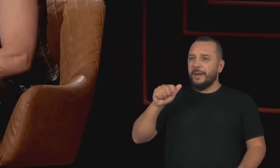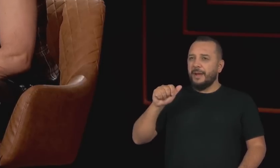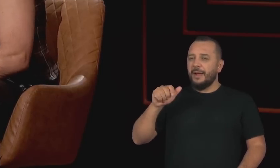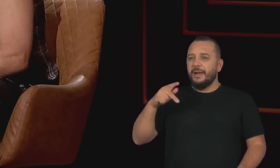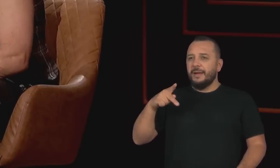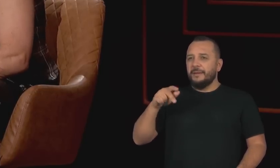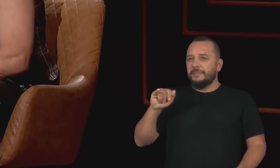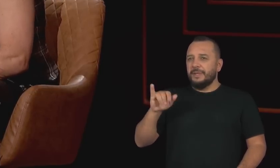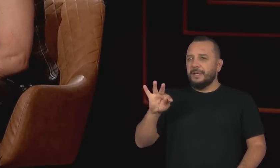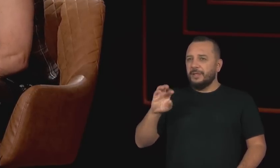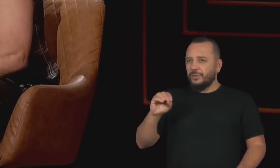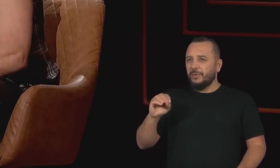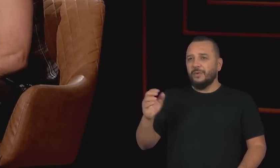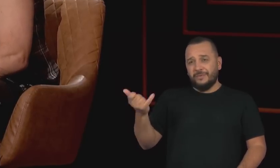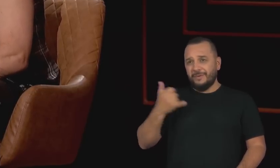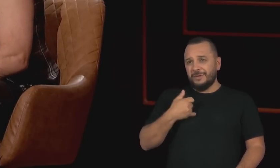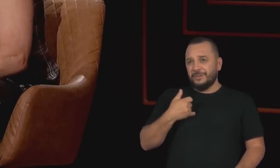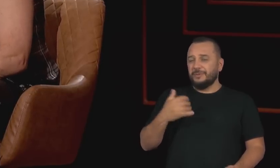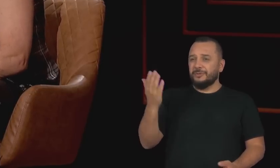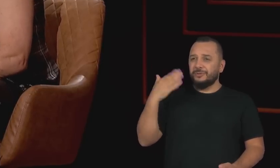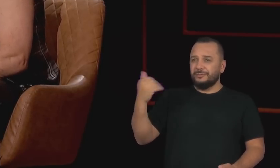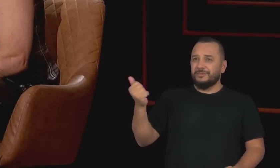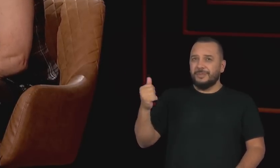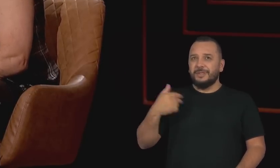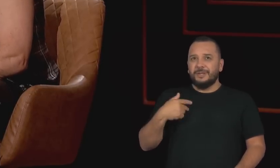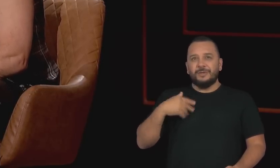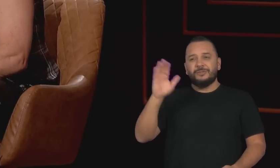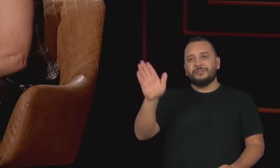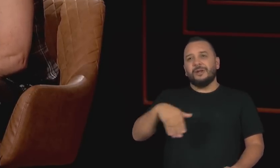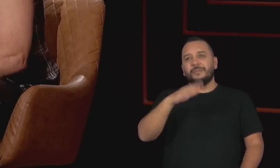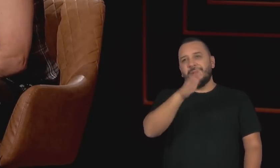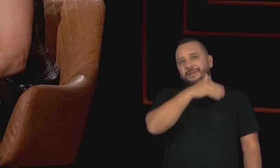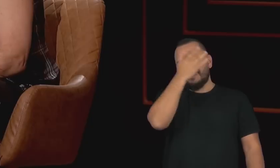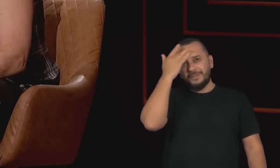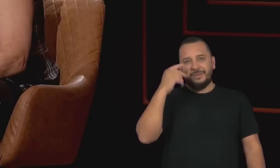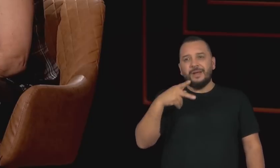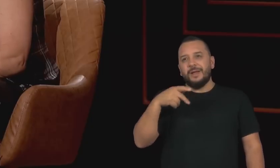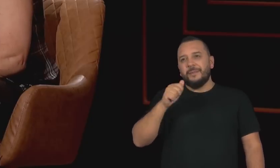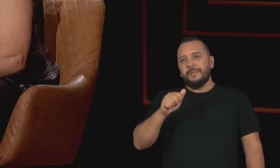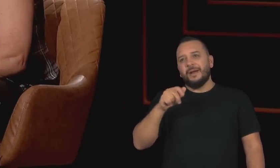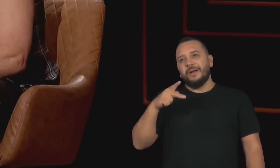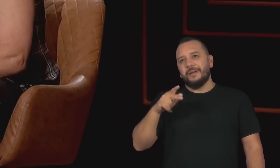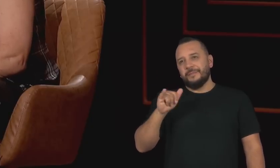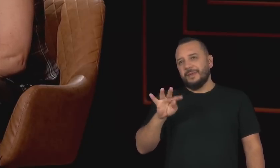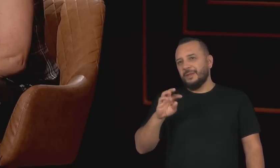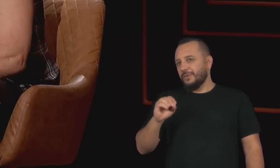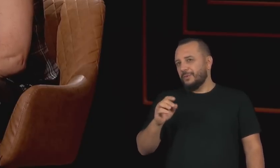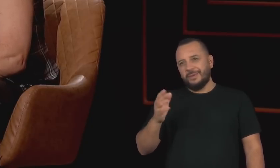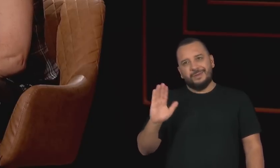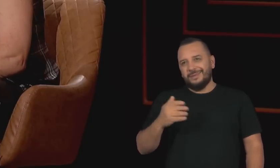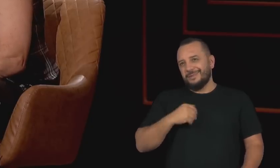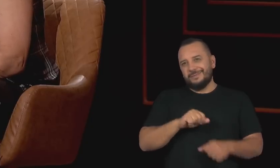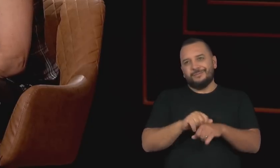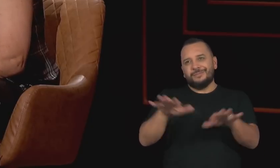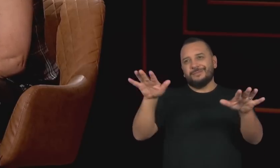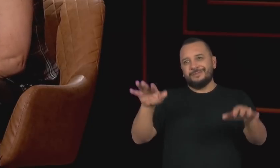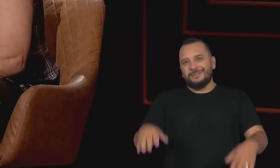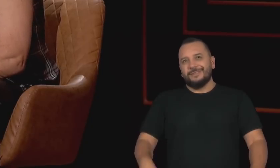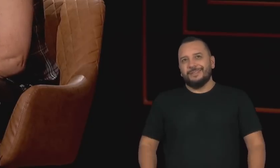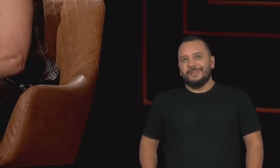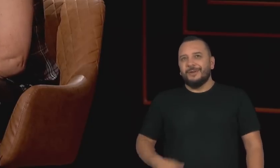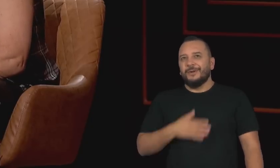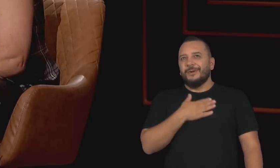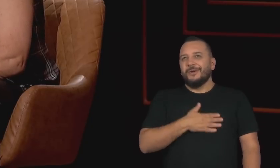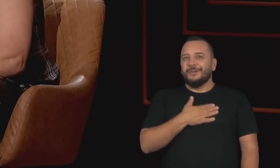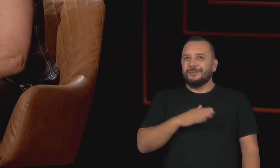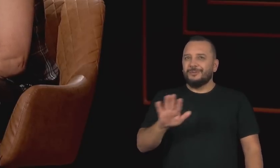Papito. E aí eu comecei a chamar as pessoas de Papito. E pegou. Pegou, né? Pegou. E eu gosto